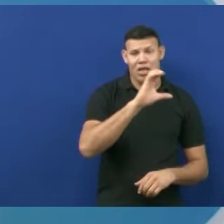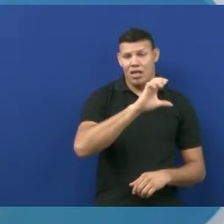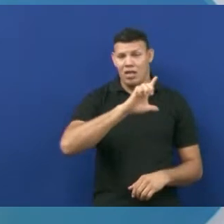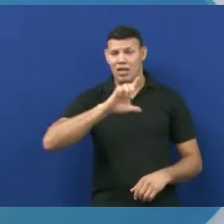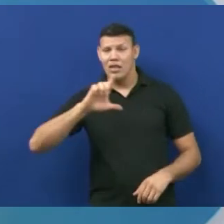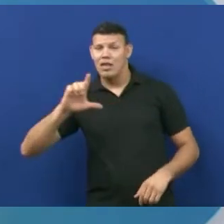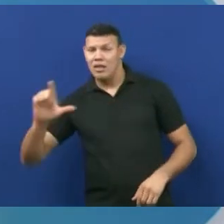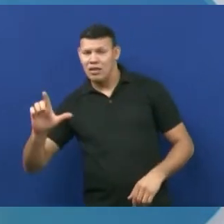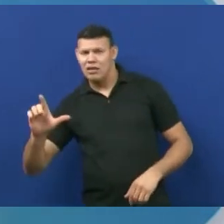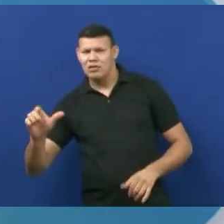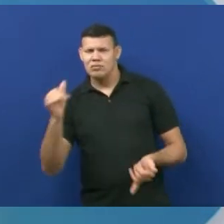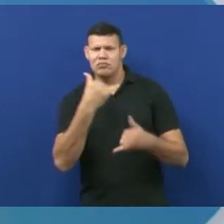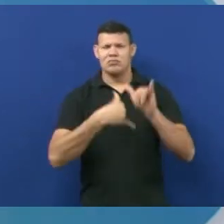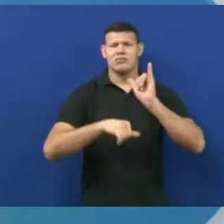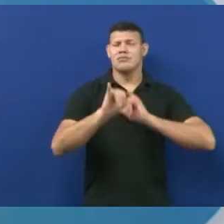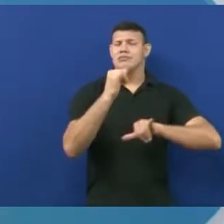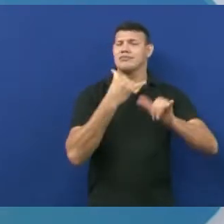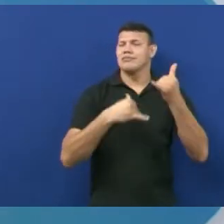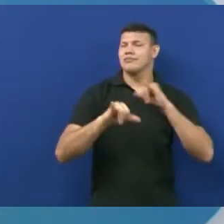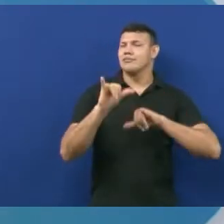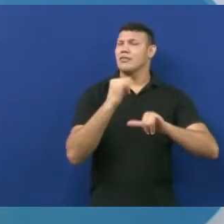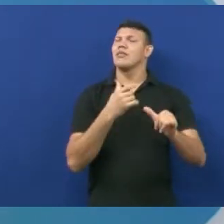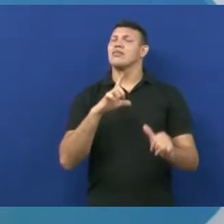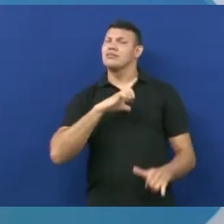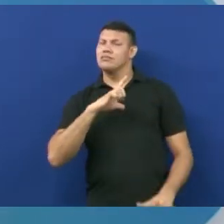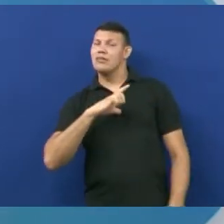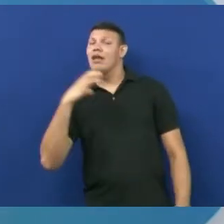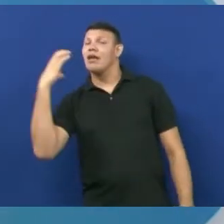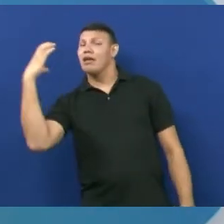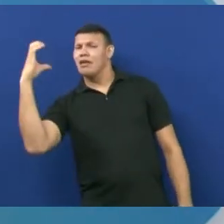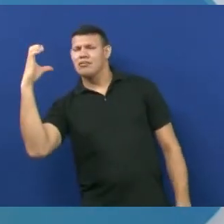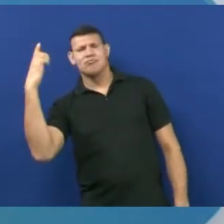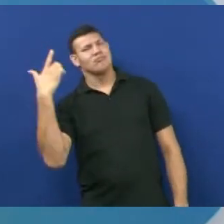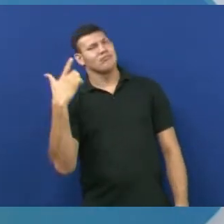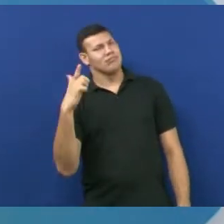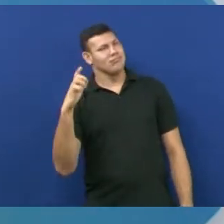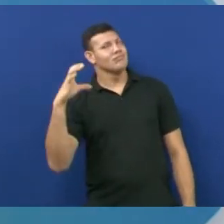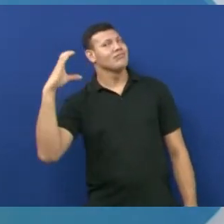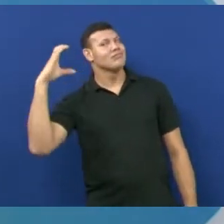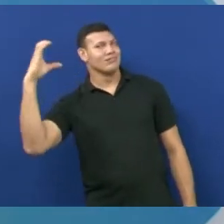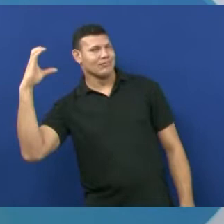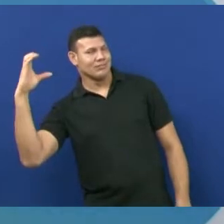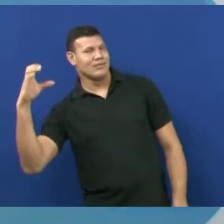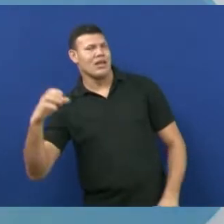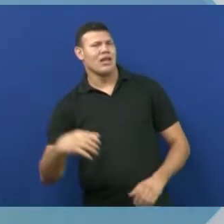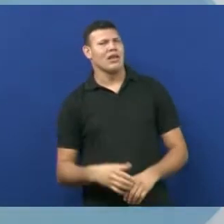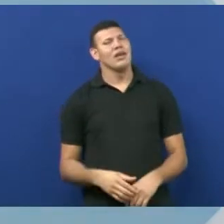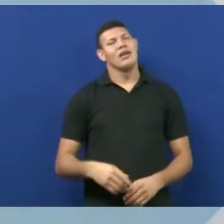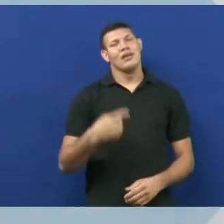classificaram as substâncias como orgânicas e inorgânicas. Vamos observar a imagem.